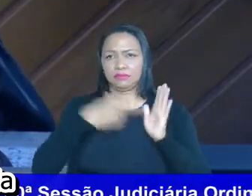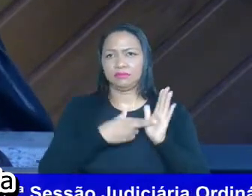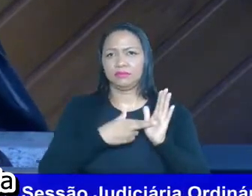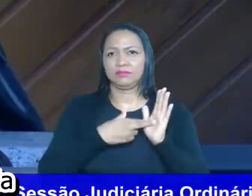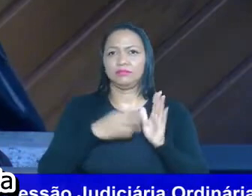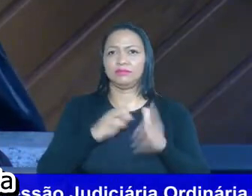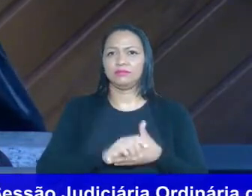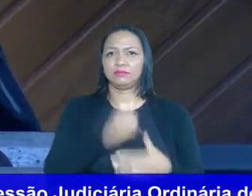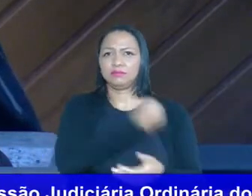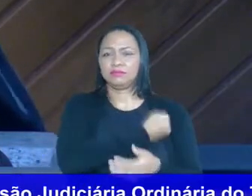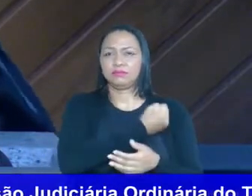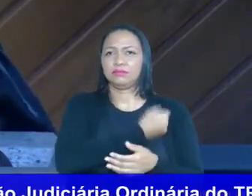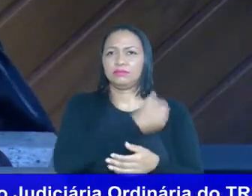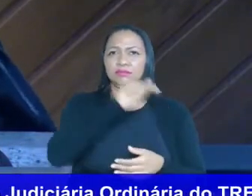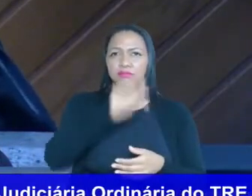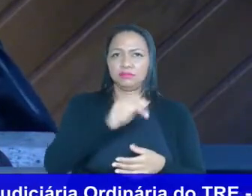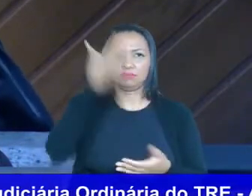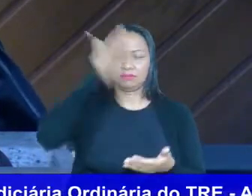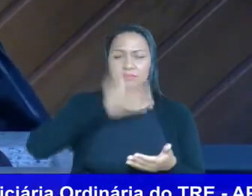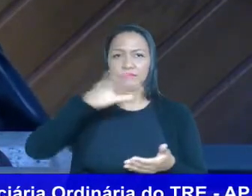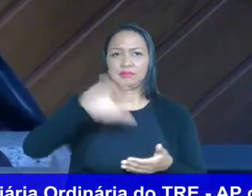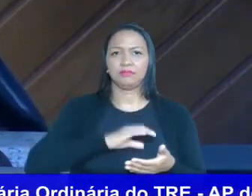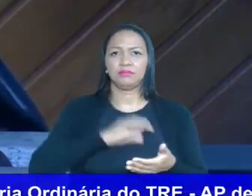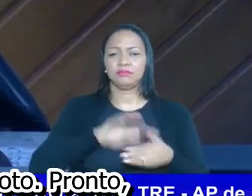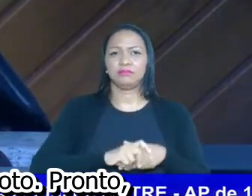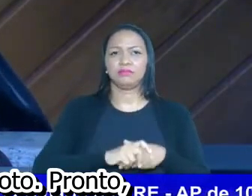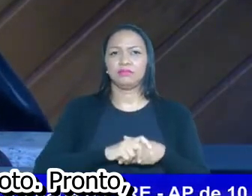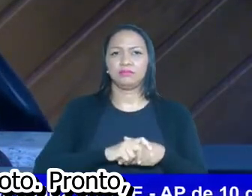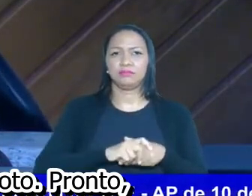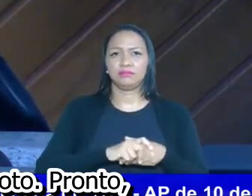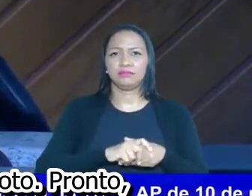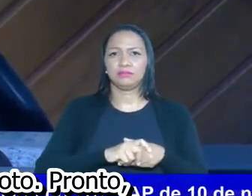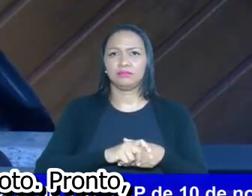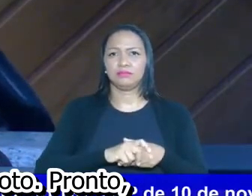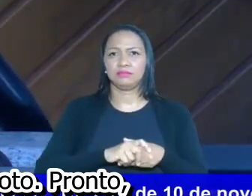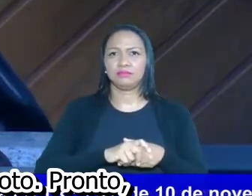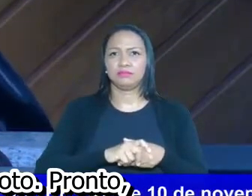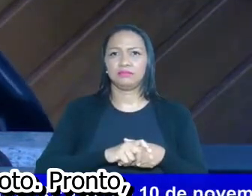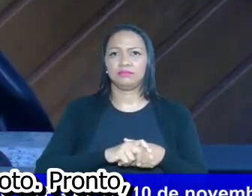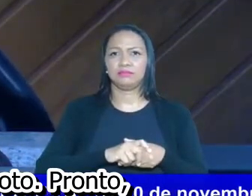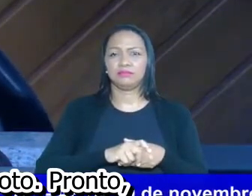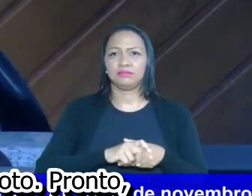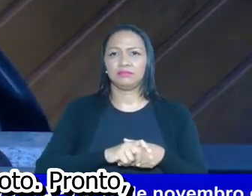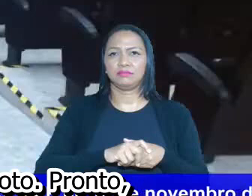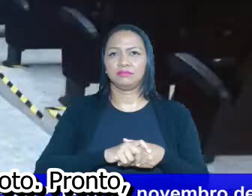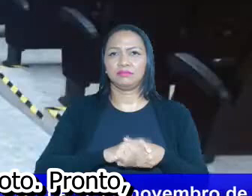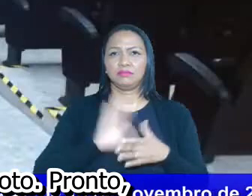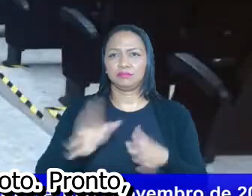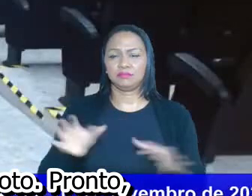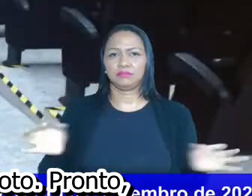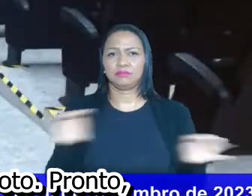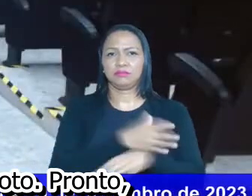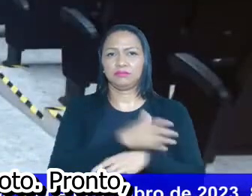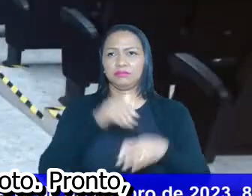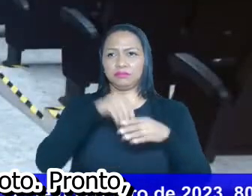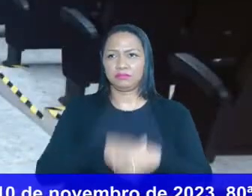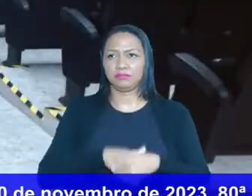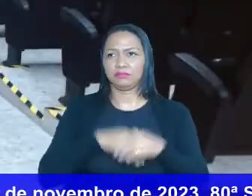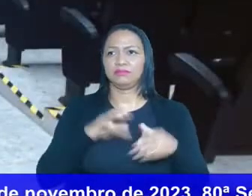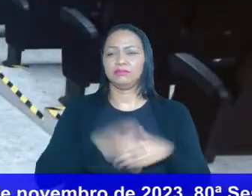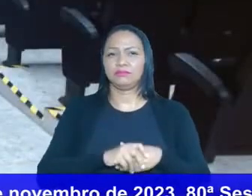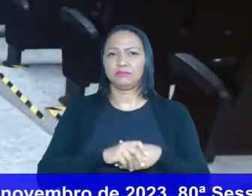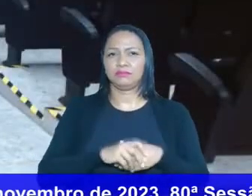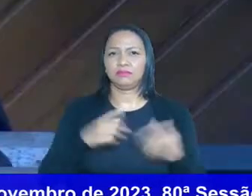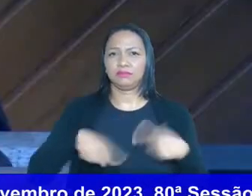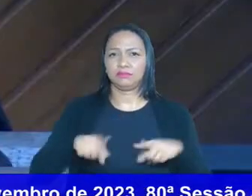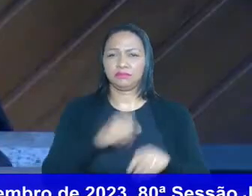relatora. Item 7 da pauta é prestação de contas. Já estou, presidente, já estou pronto para proferir o voto. Pronto, então